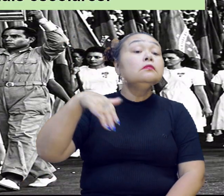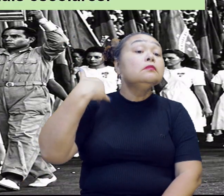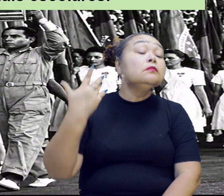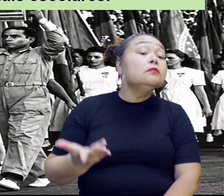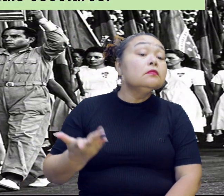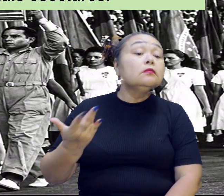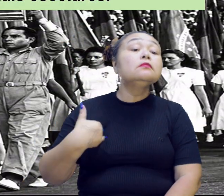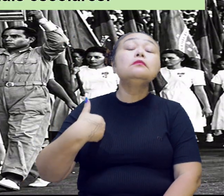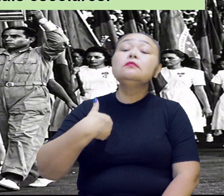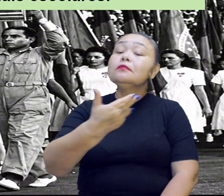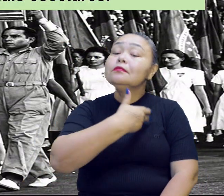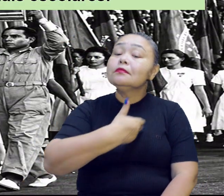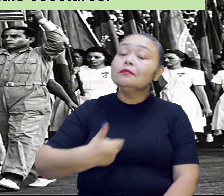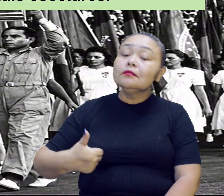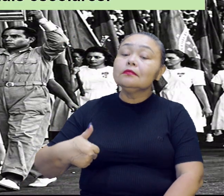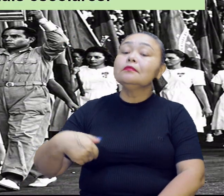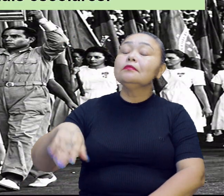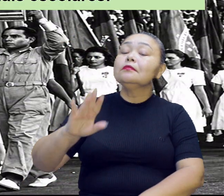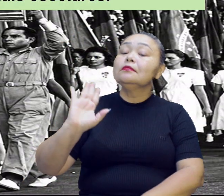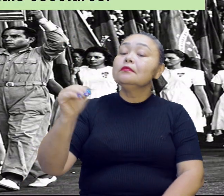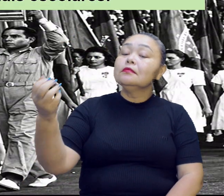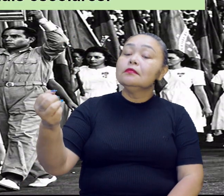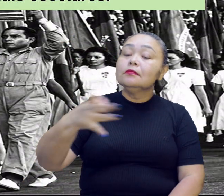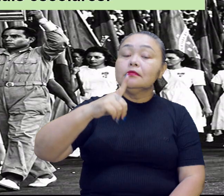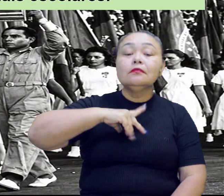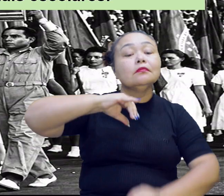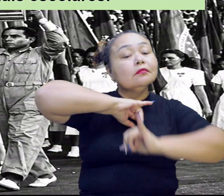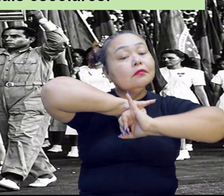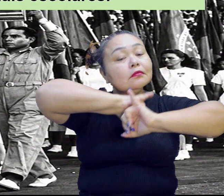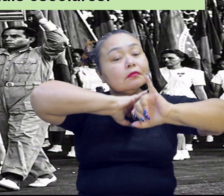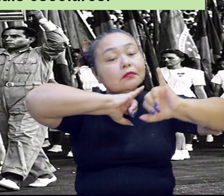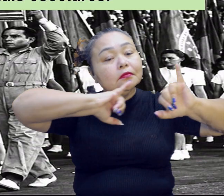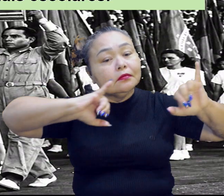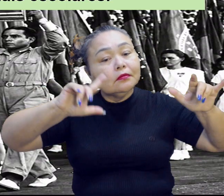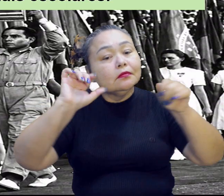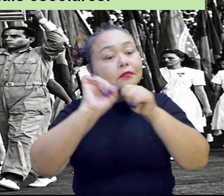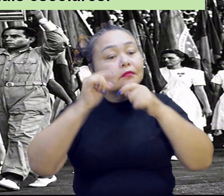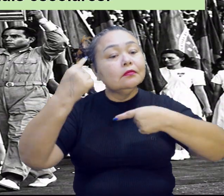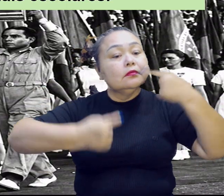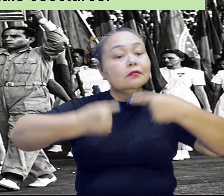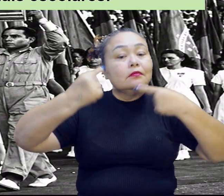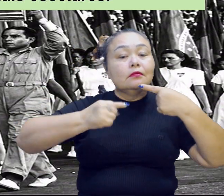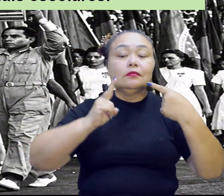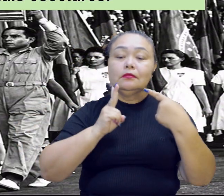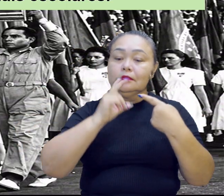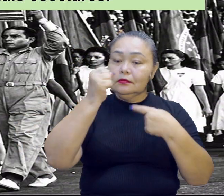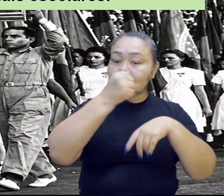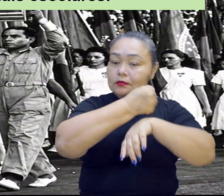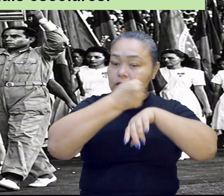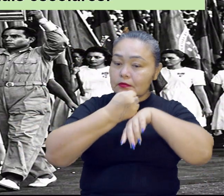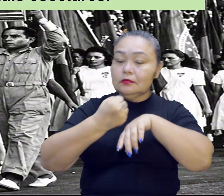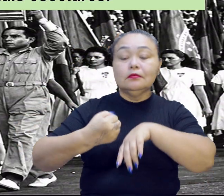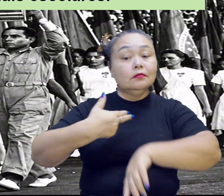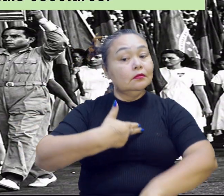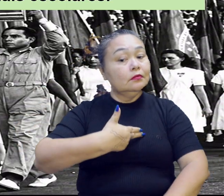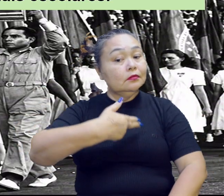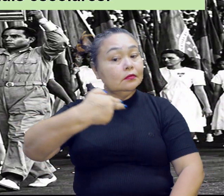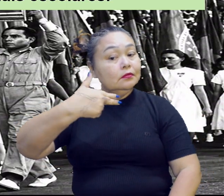aí o Estado Novo, a propaganda política foi usada para fortalecer a imagem de Vargas e do governo.